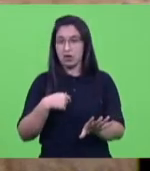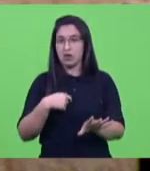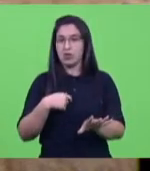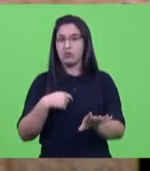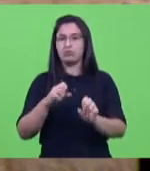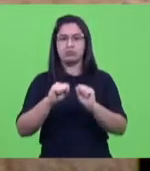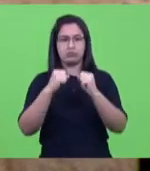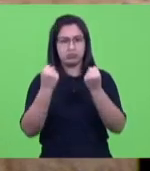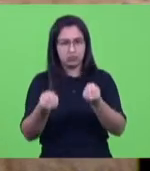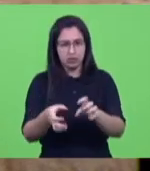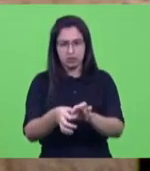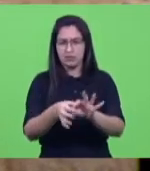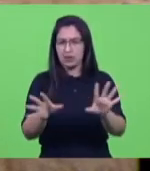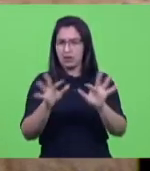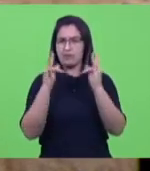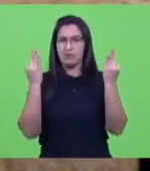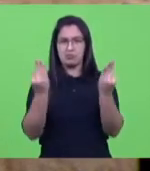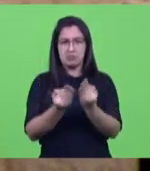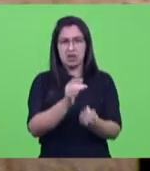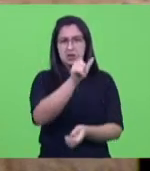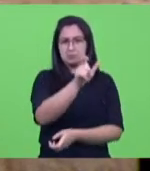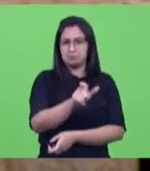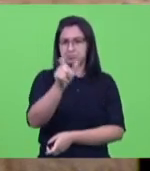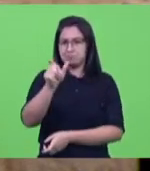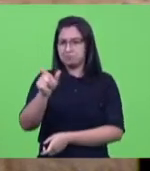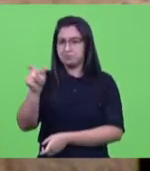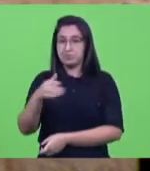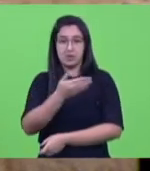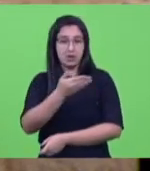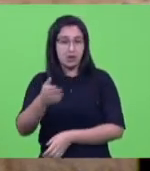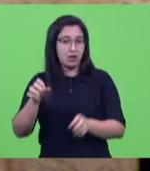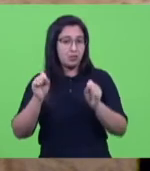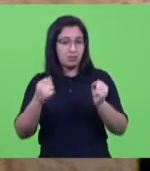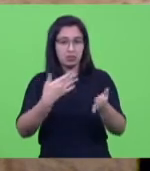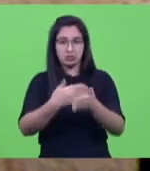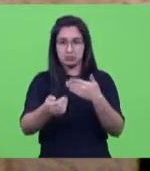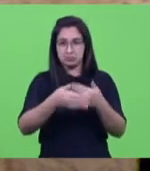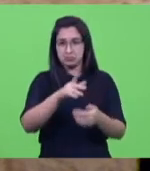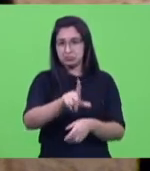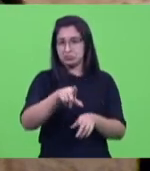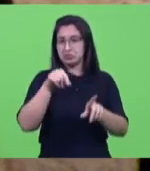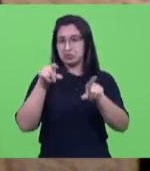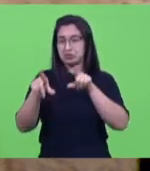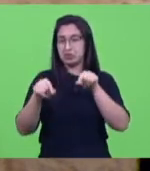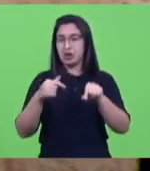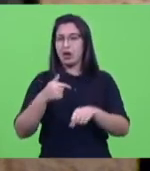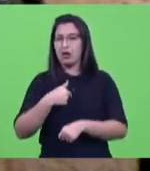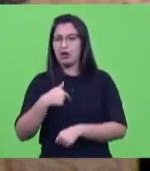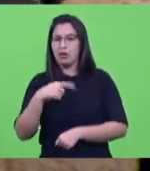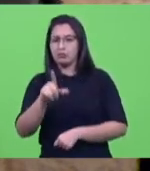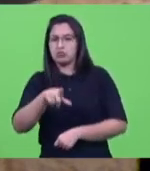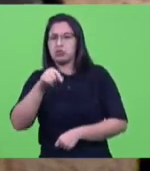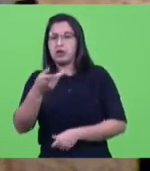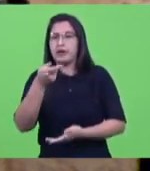e dos indivíduos. Então, na minha opinião, os indivíduos devem ter liberdade para fazer as suas escolhas. Eu não quero apontar para o meu vizinho e